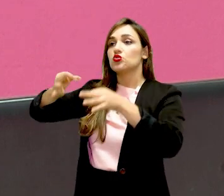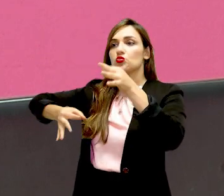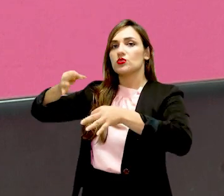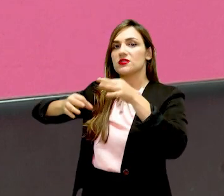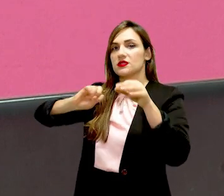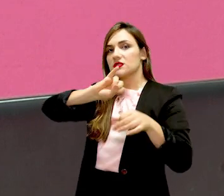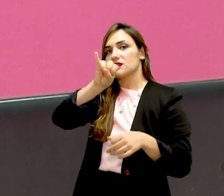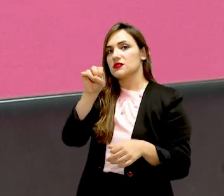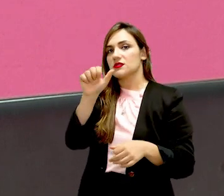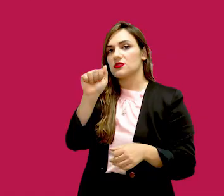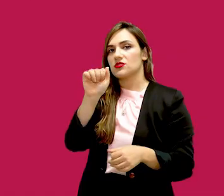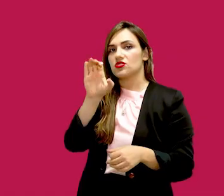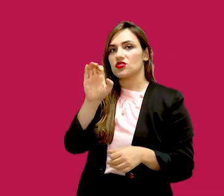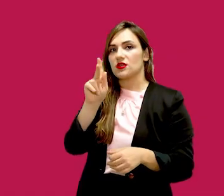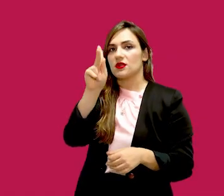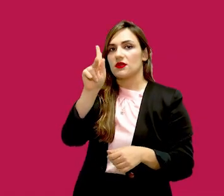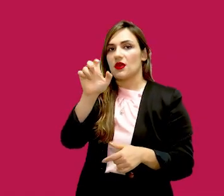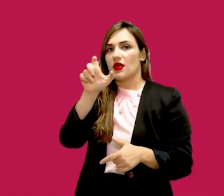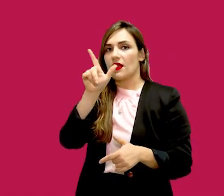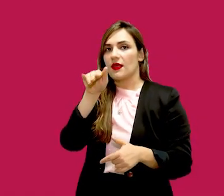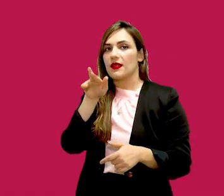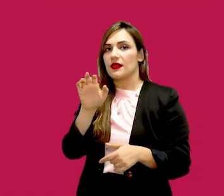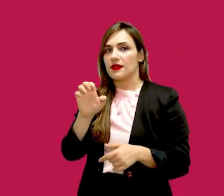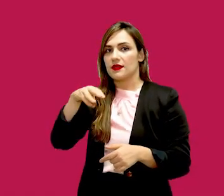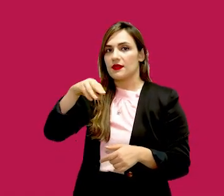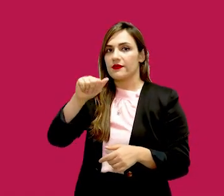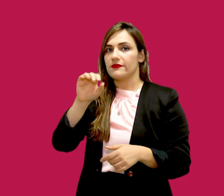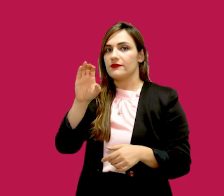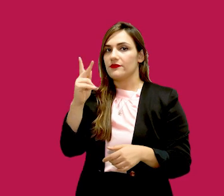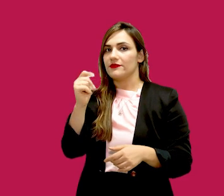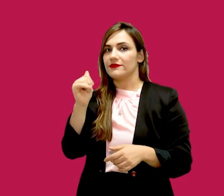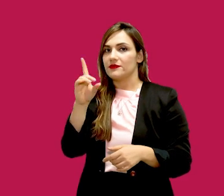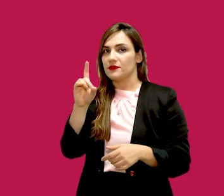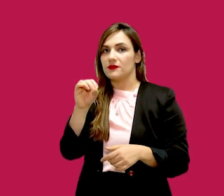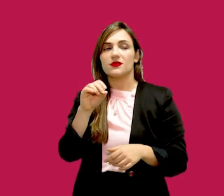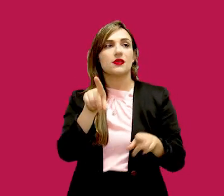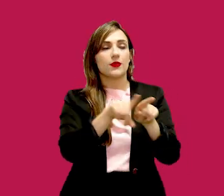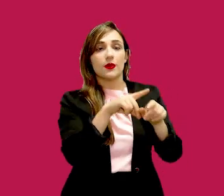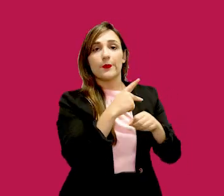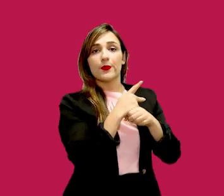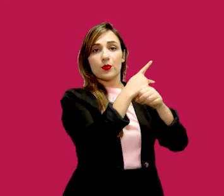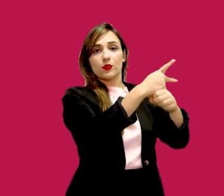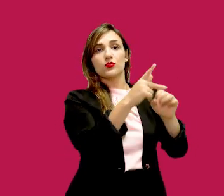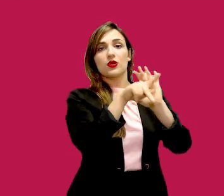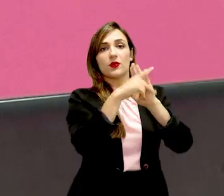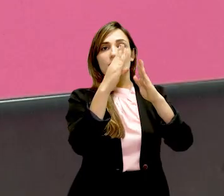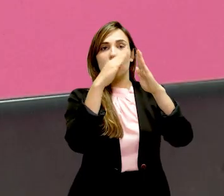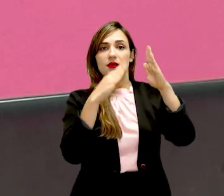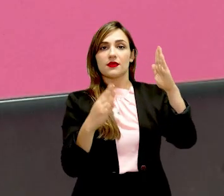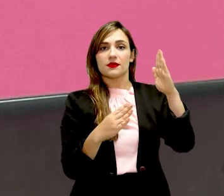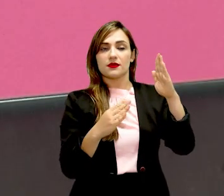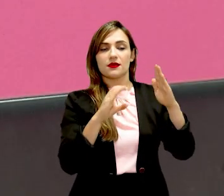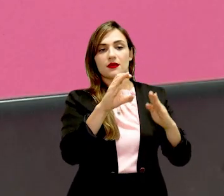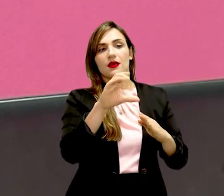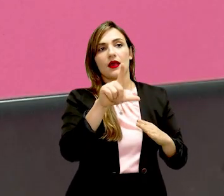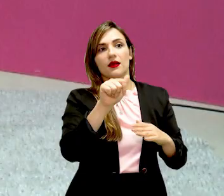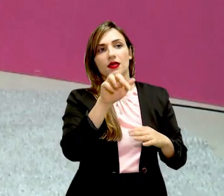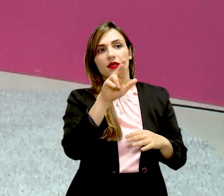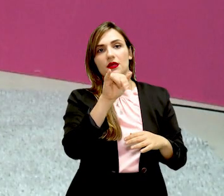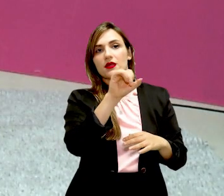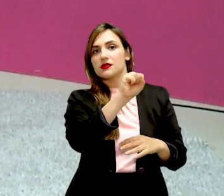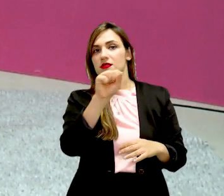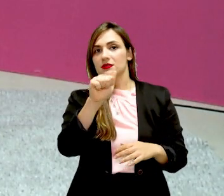direito Jaqueline Machado e a promotora que atua na Casa da Mulher Brasileira, a Clarissa Torres. Sejam muito